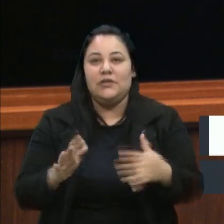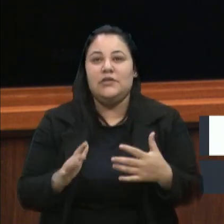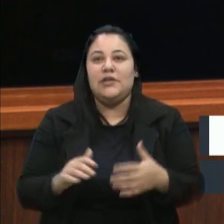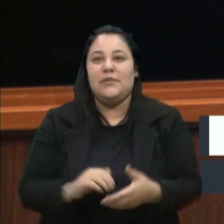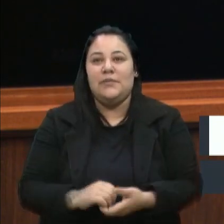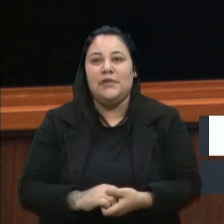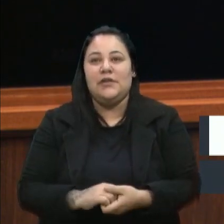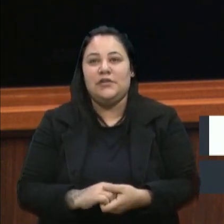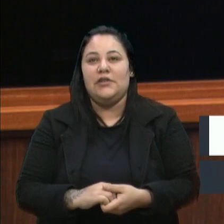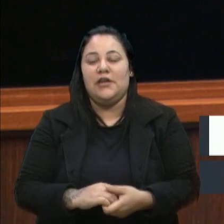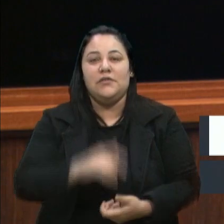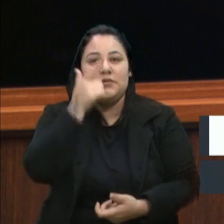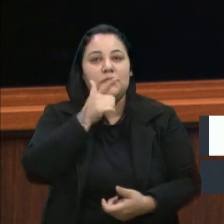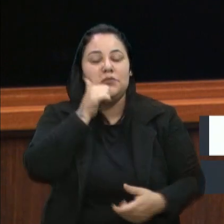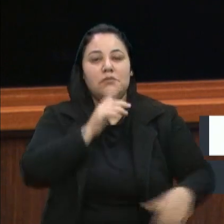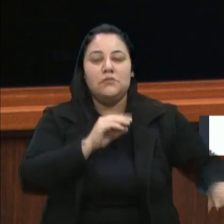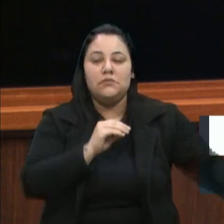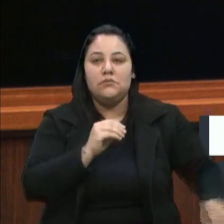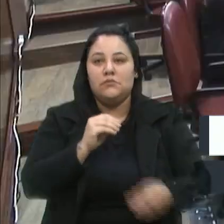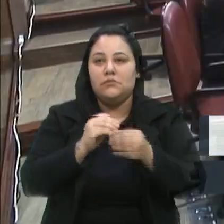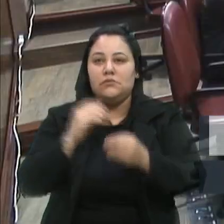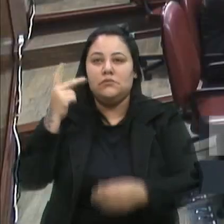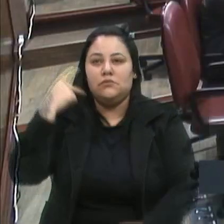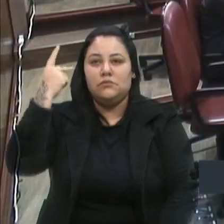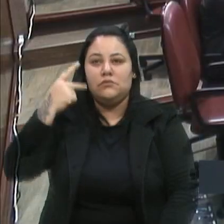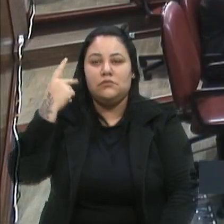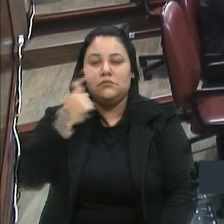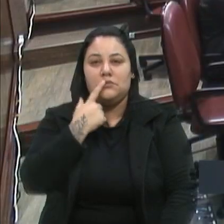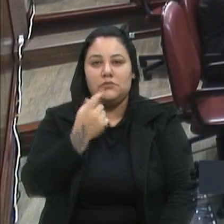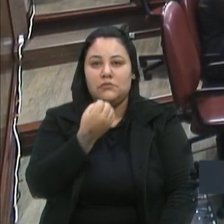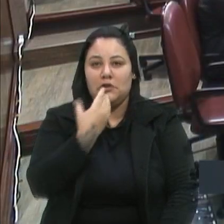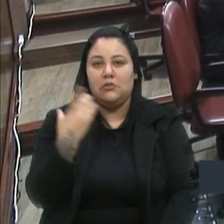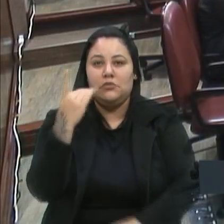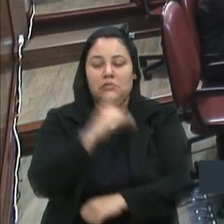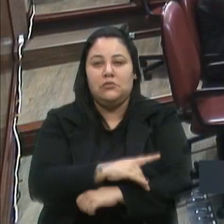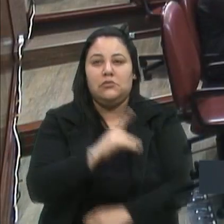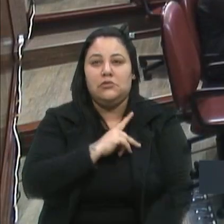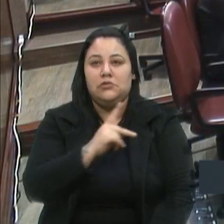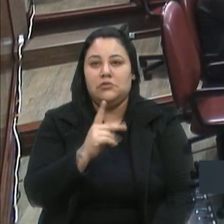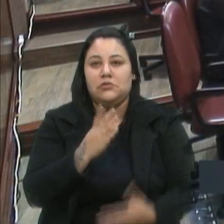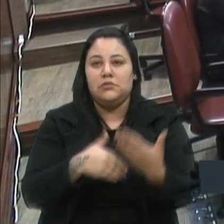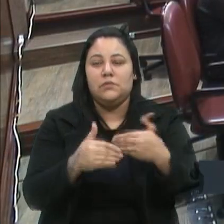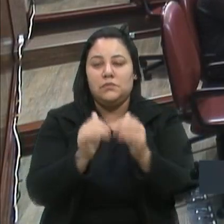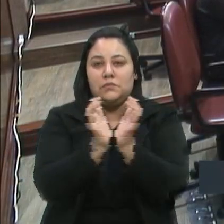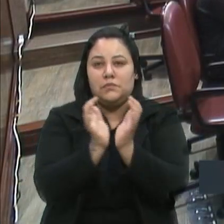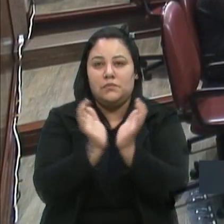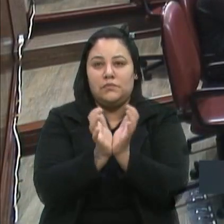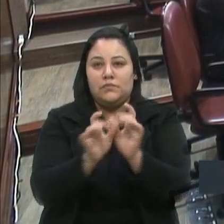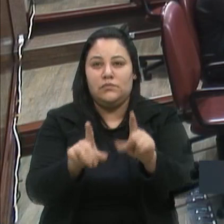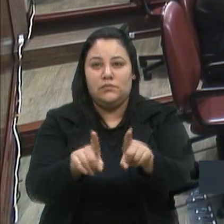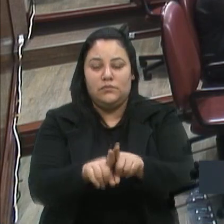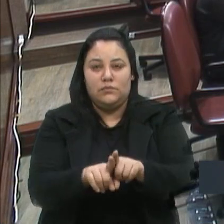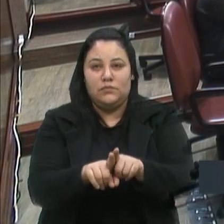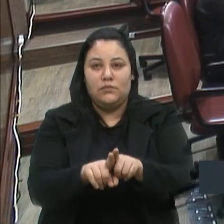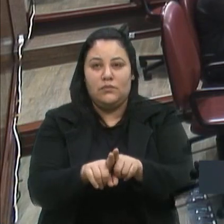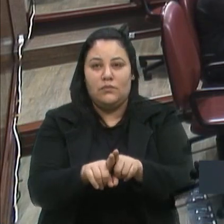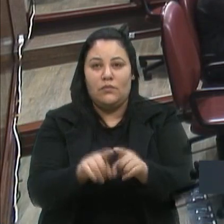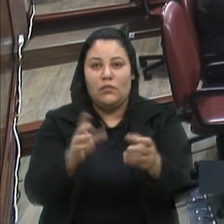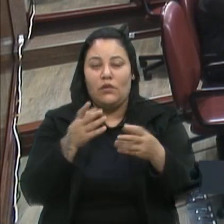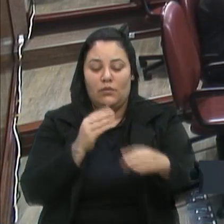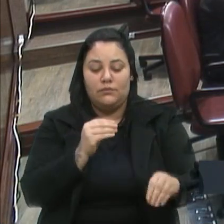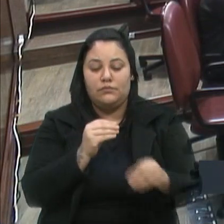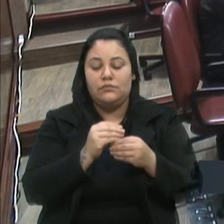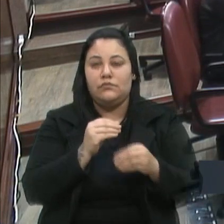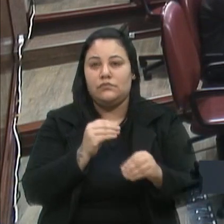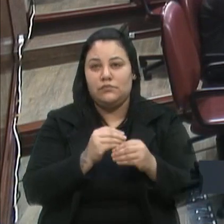vereador Lucas. Obrigado, vereadora Rose. Bom dia, presidente, colegas vereadoras, vereadores. Me somar, vereadora Rose,